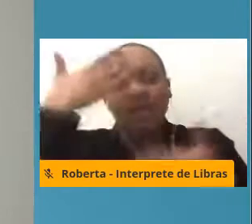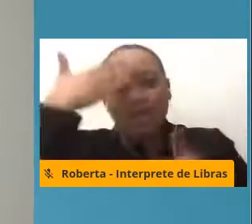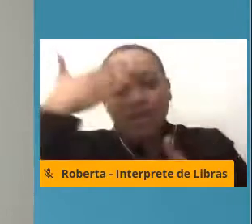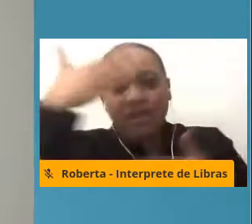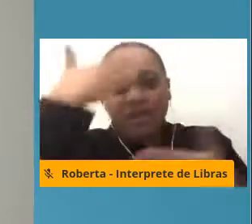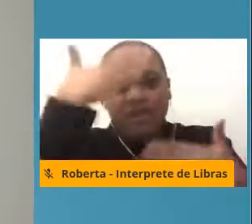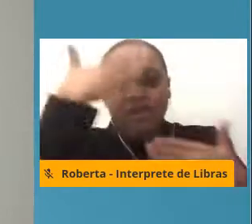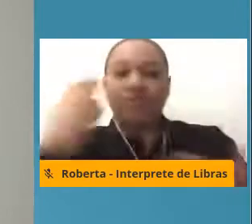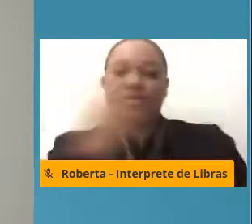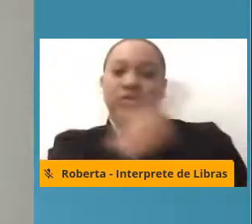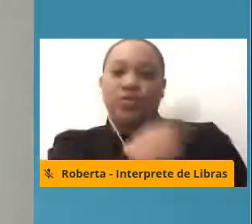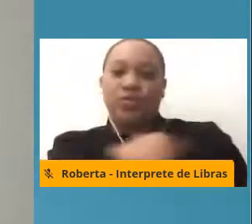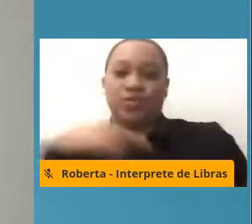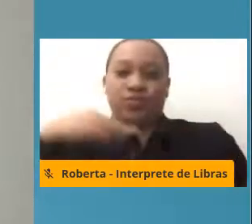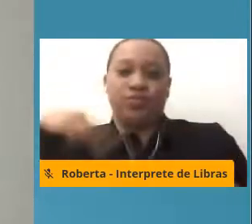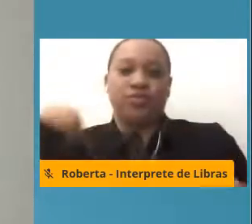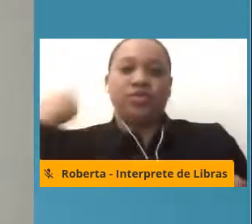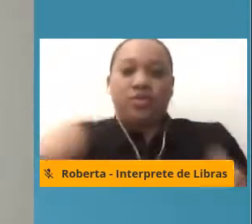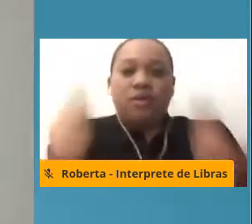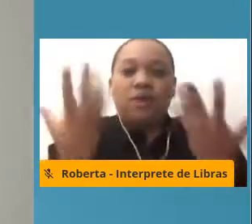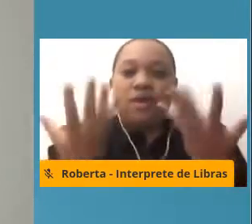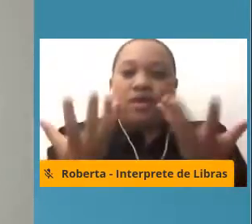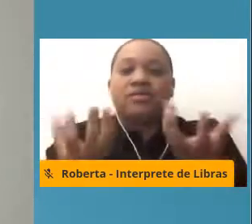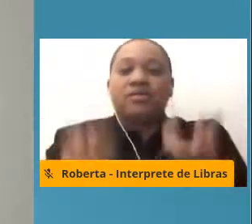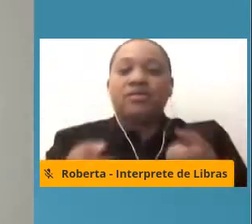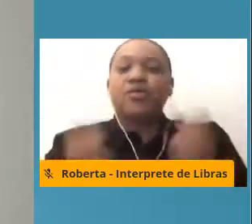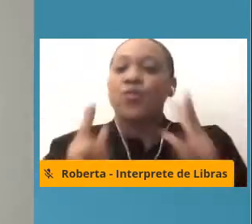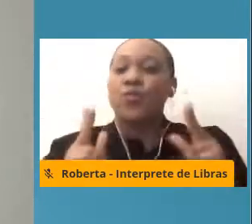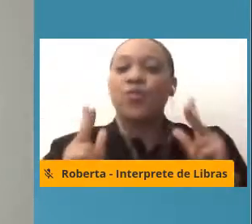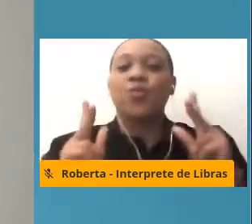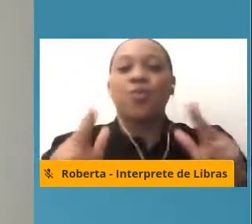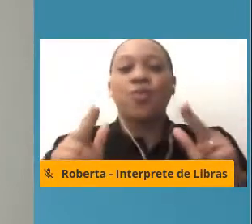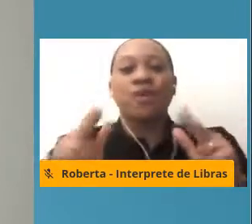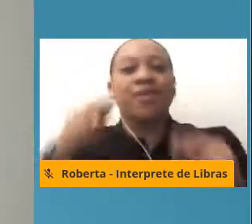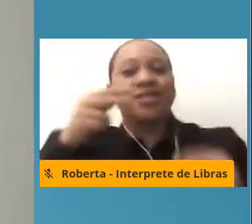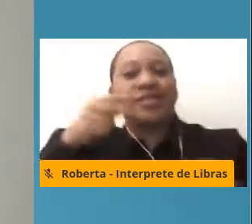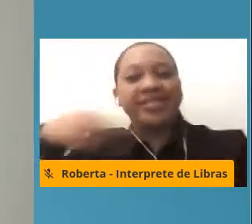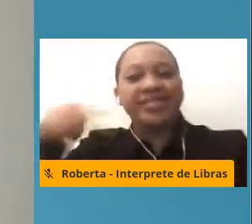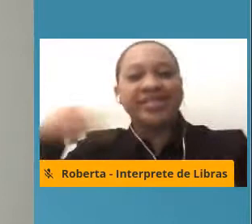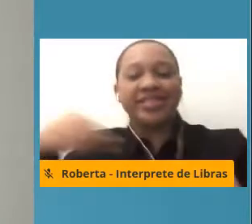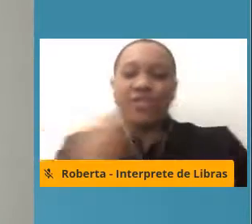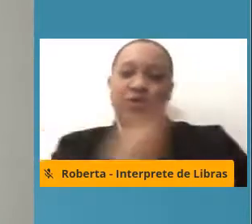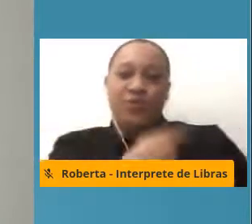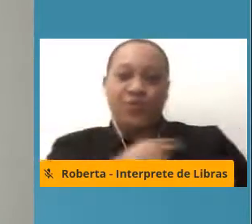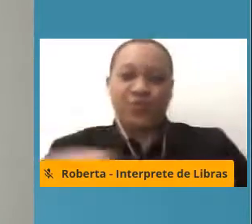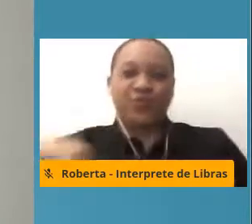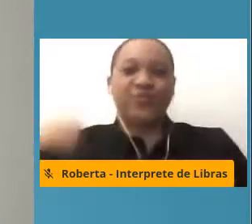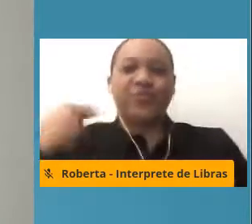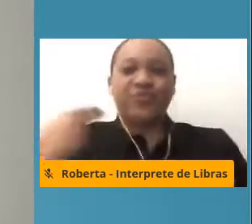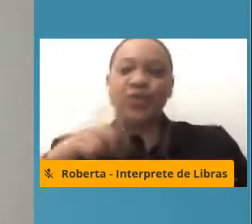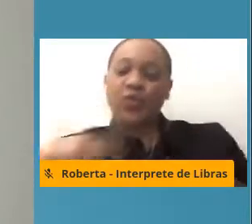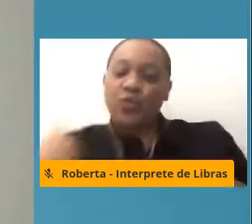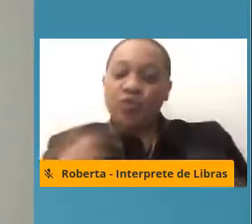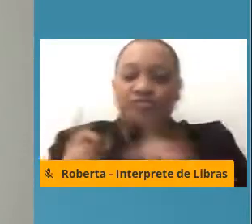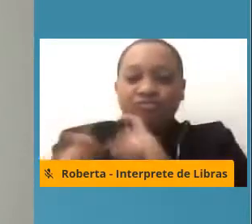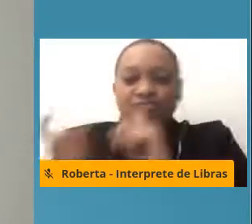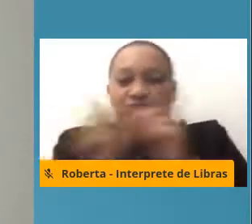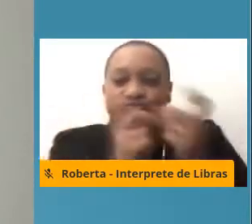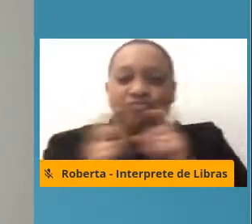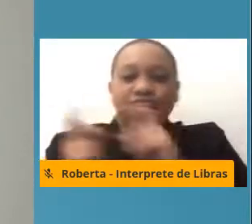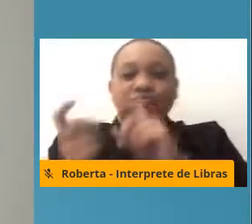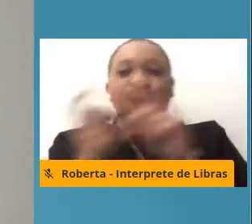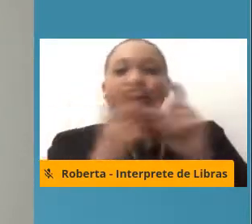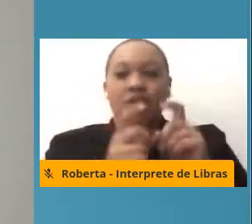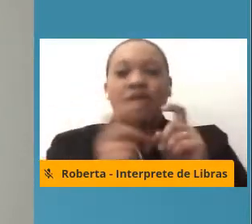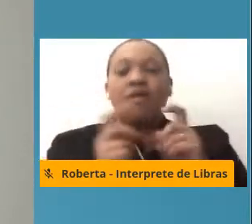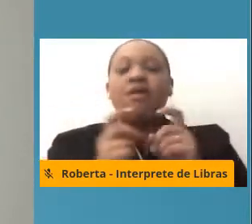que abraçou, né, esse evento como se fosse dela. A gente trata como se fosse um evento da Uncisal, né, lá dentro a gente fala como sendo um evento